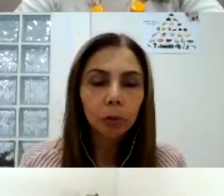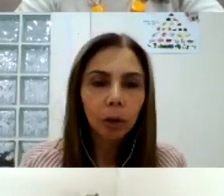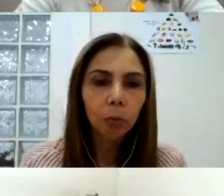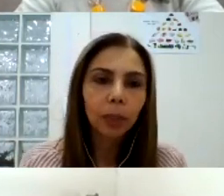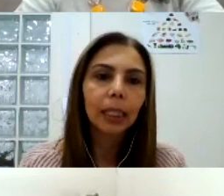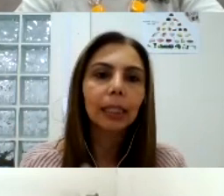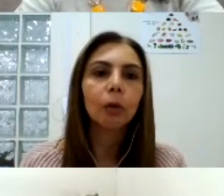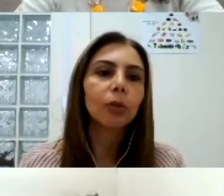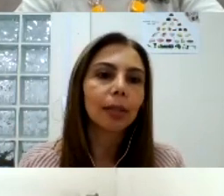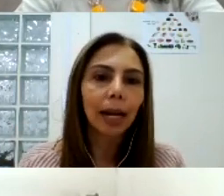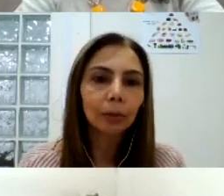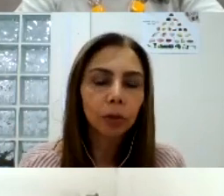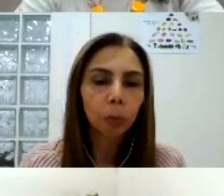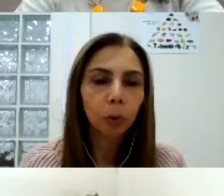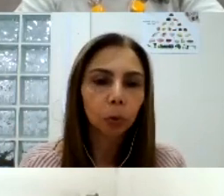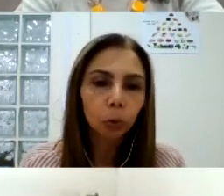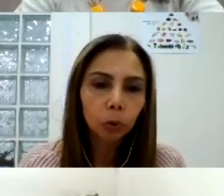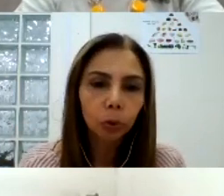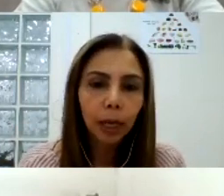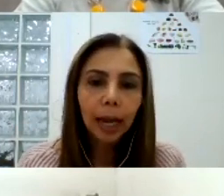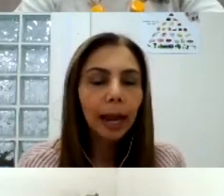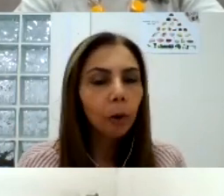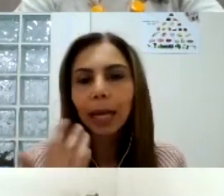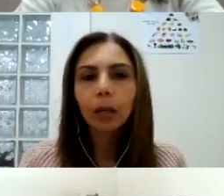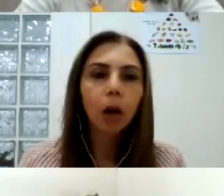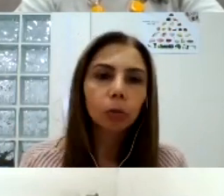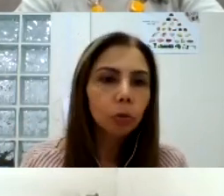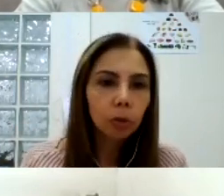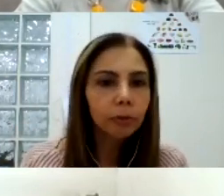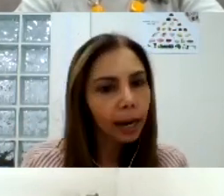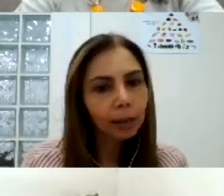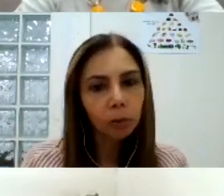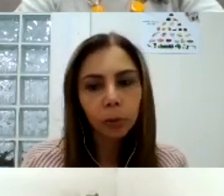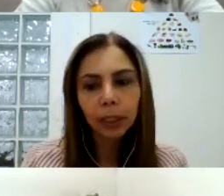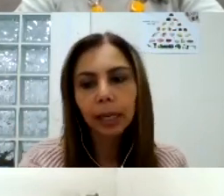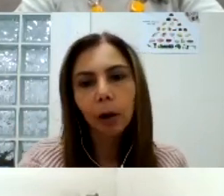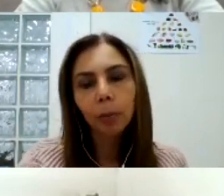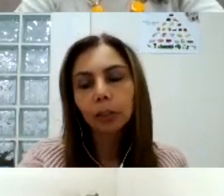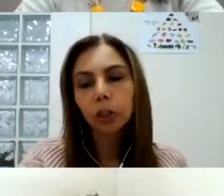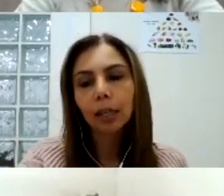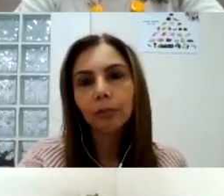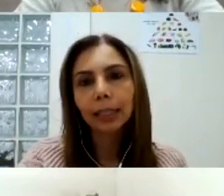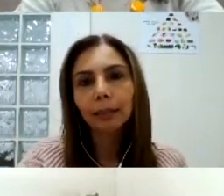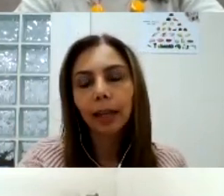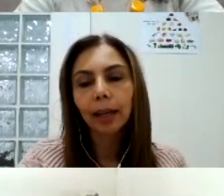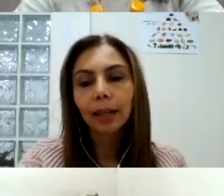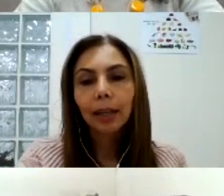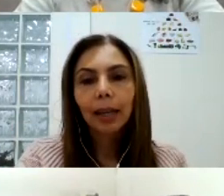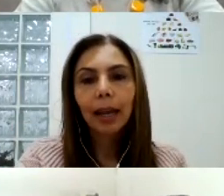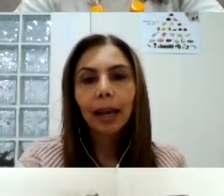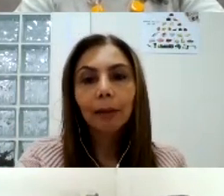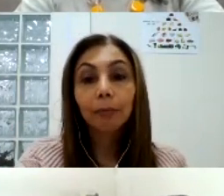gostar da sua comida e gostar do seu produto, é o melhor dos universos, porque realmente